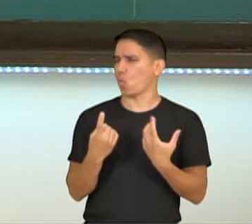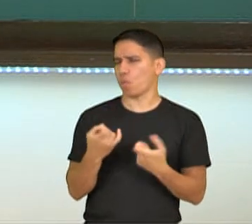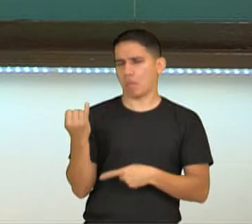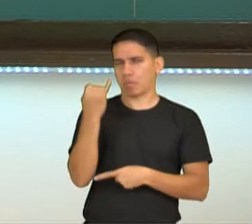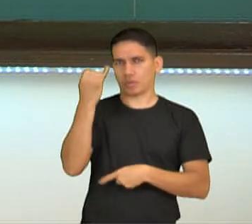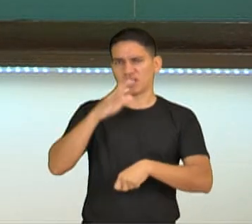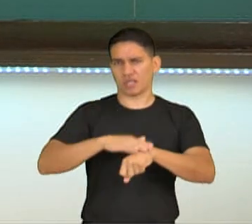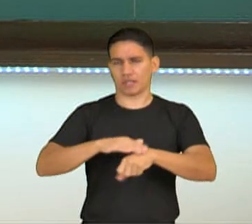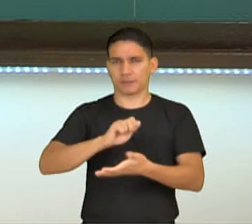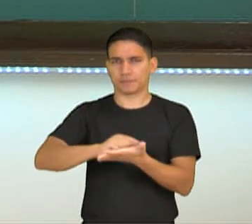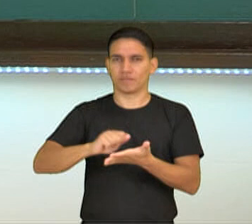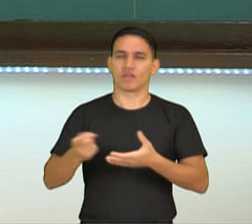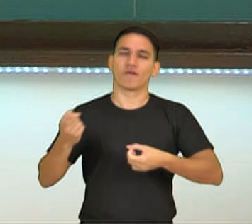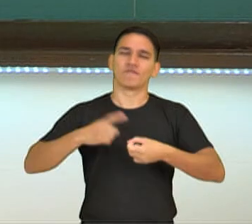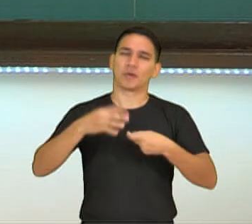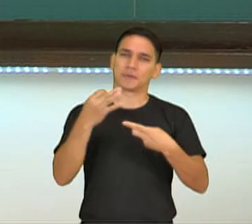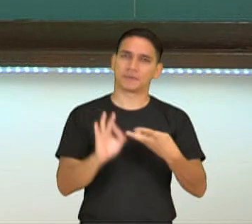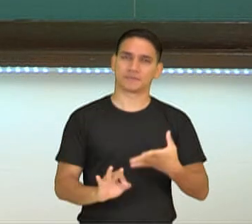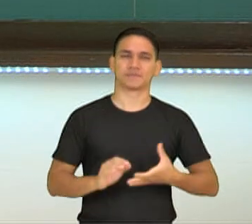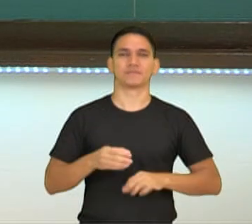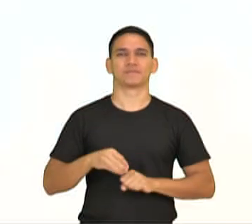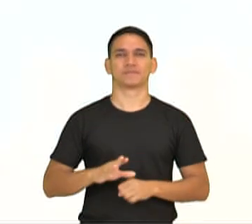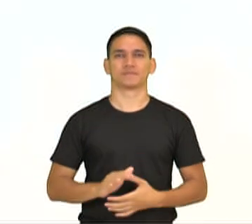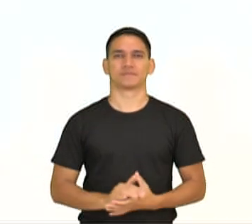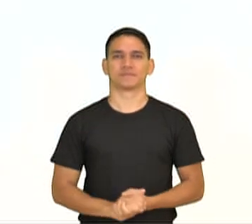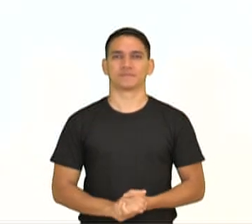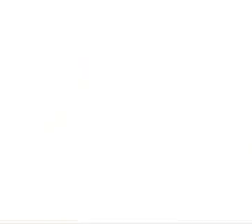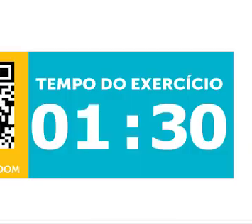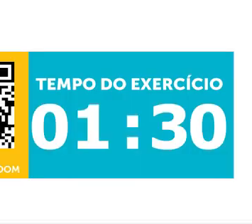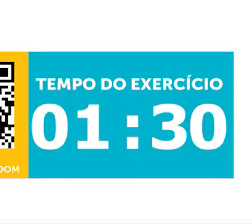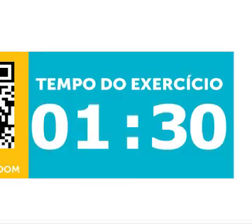importante. Escreve aí que daqui a pouco eu volto e trago uma resposta.